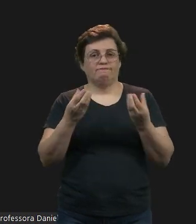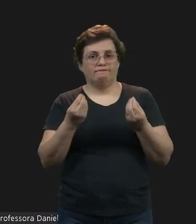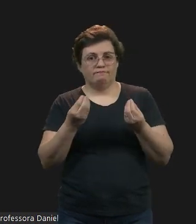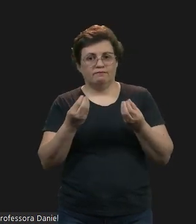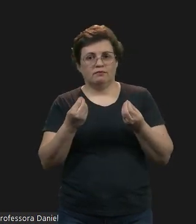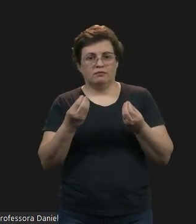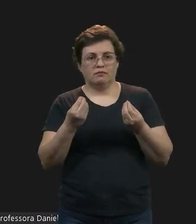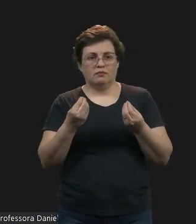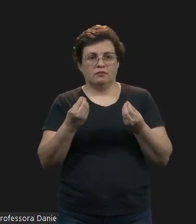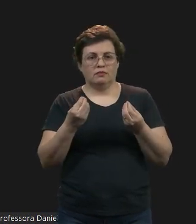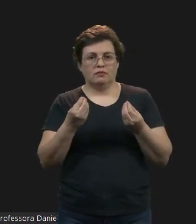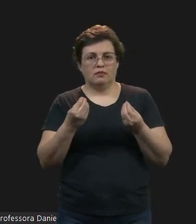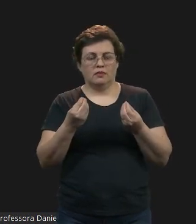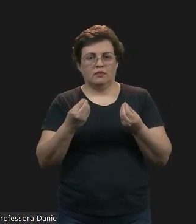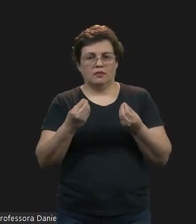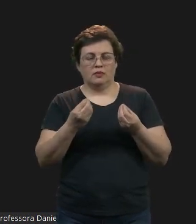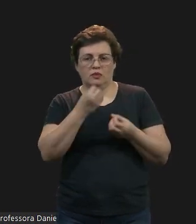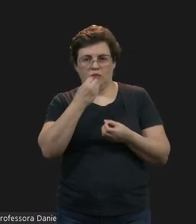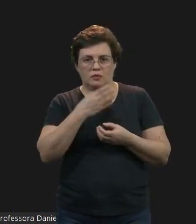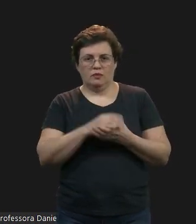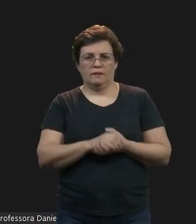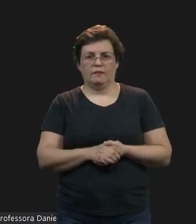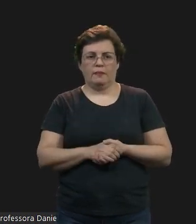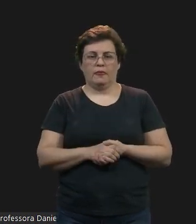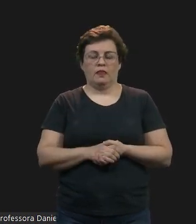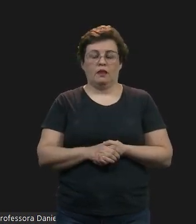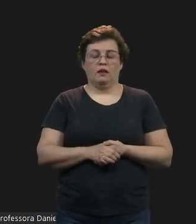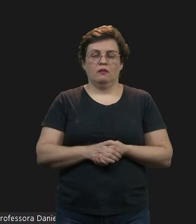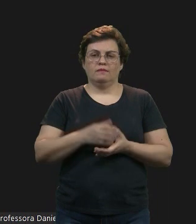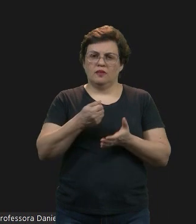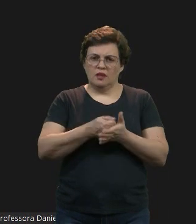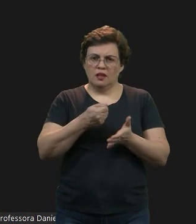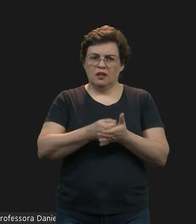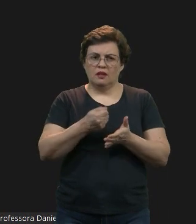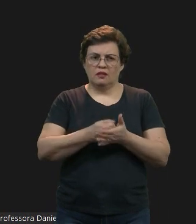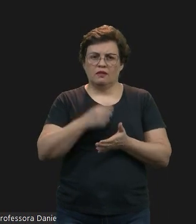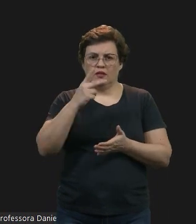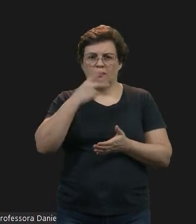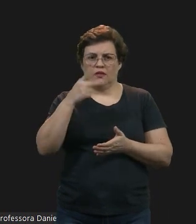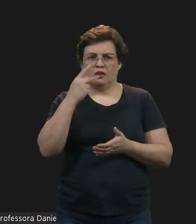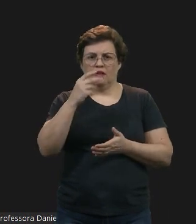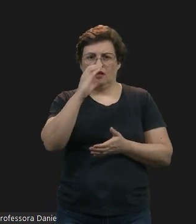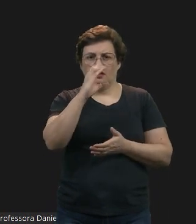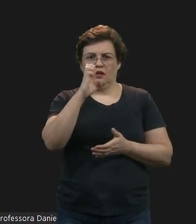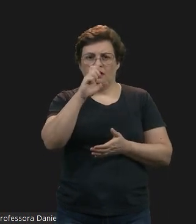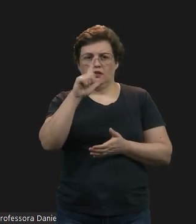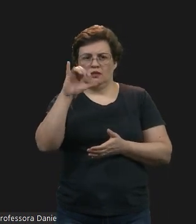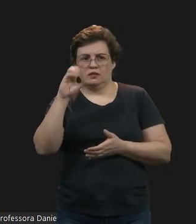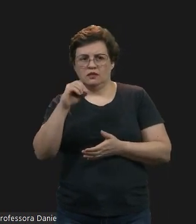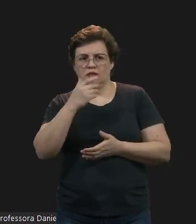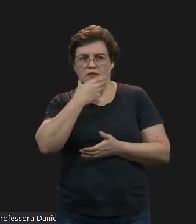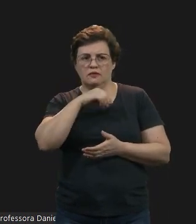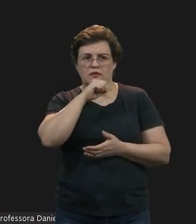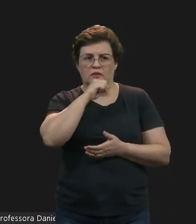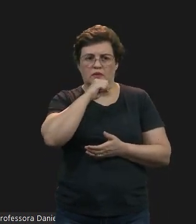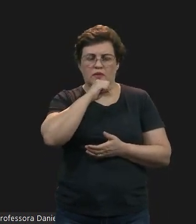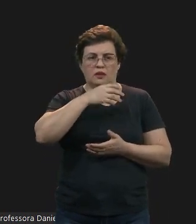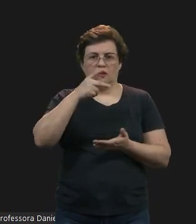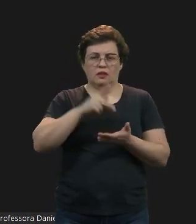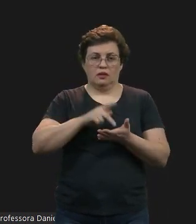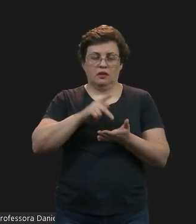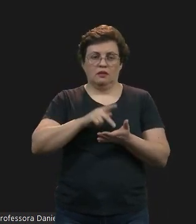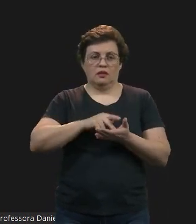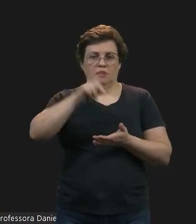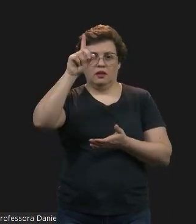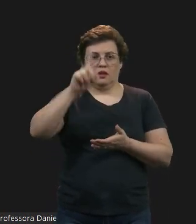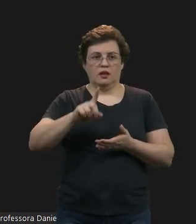dificuldades. Mas me sinto na obrigação de falar de Célio pai. O Célio, na verdade,